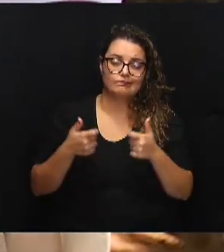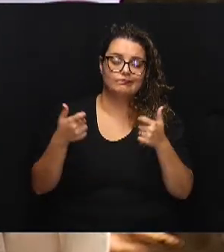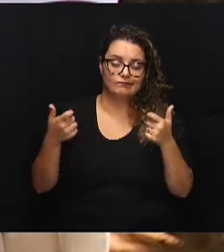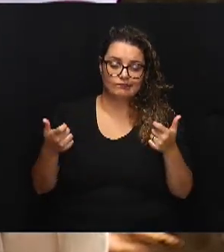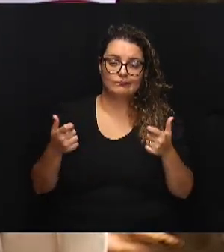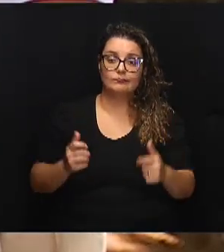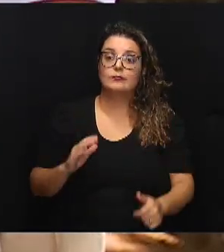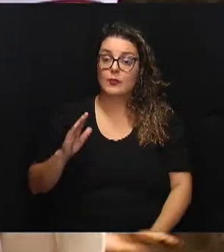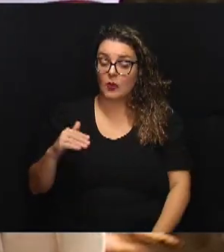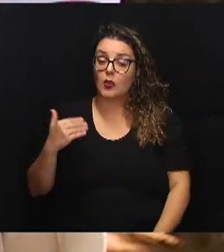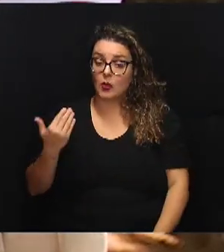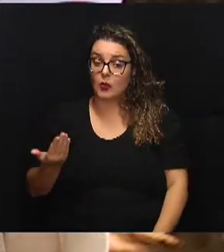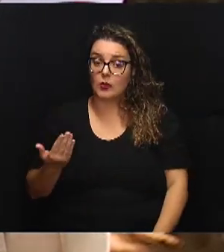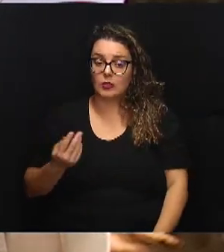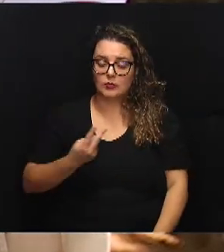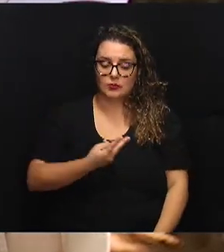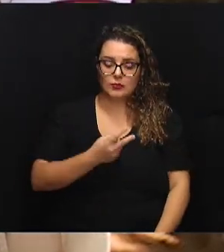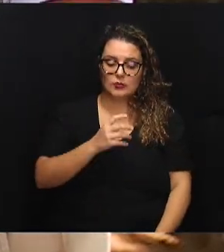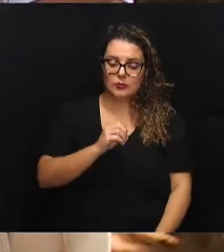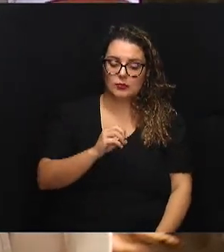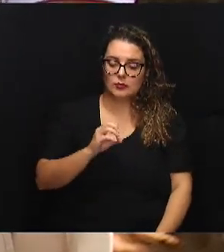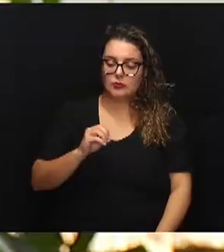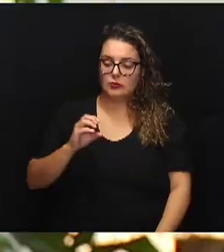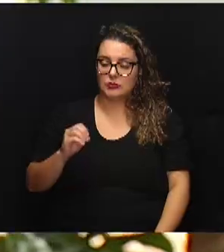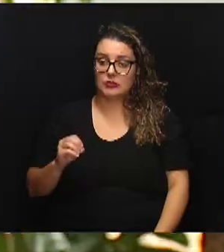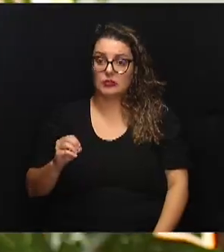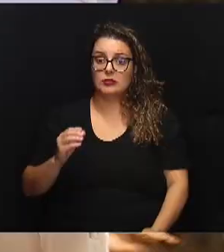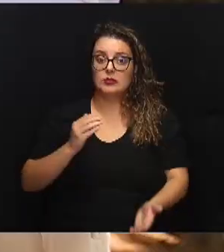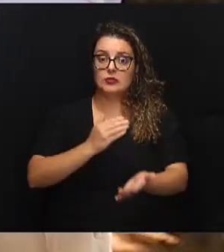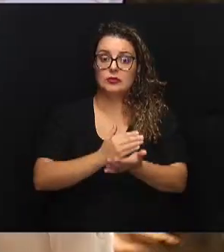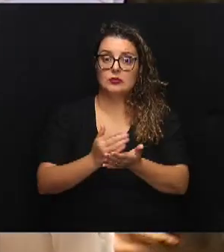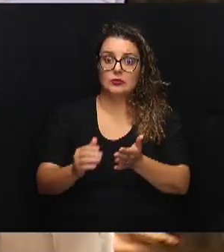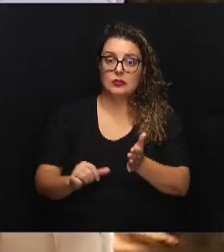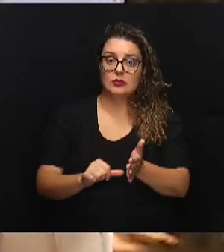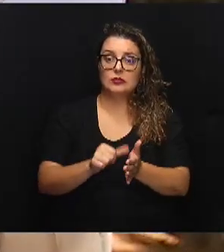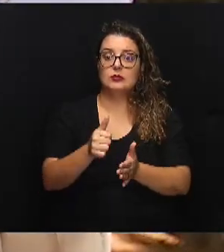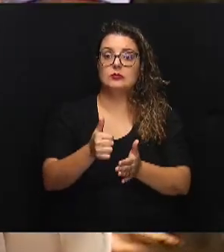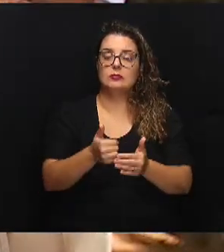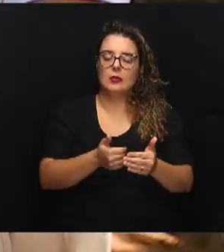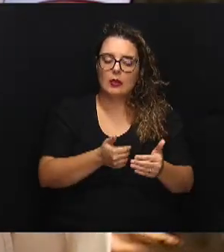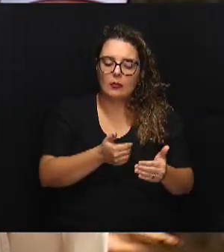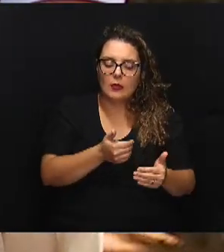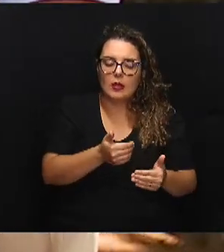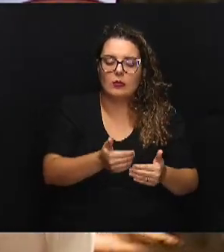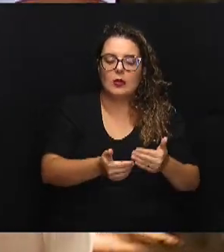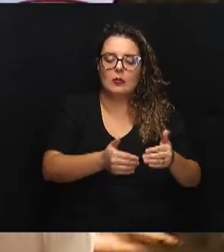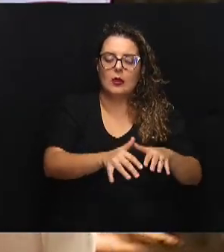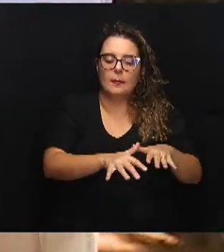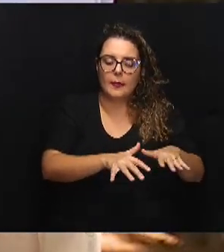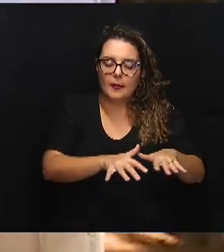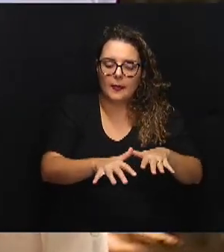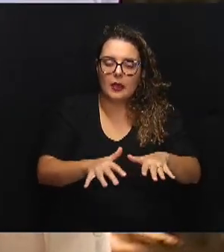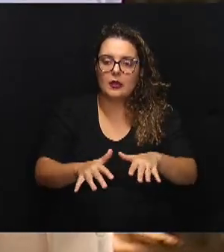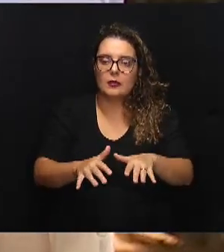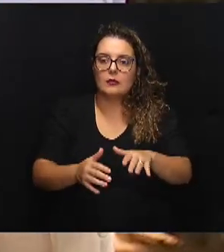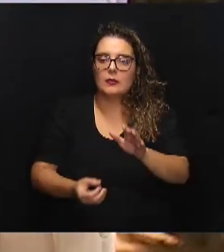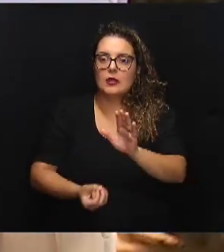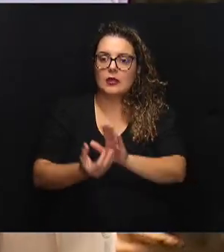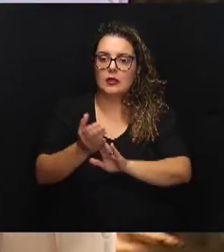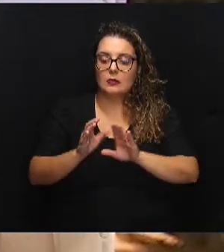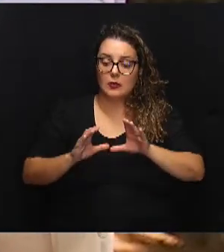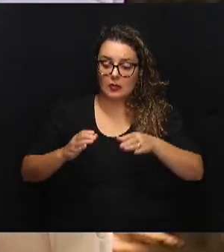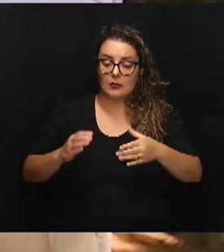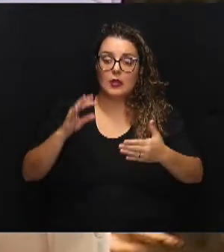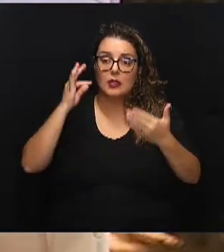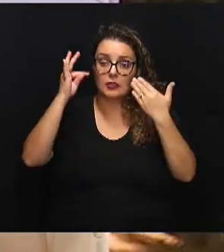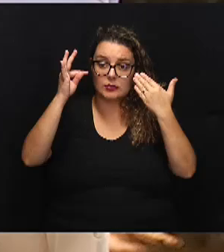Quando então, em 2000, começamos a dar o primeiro passo para criar uma comunidade terapêutica